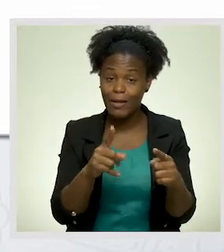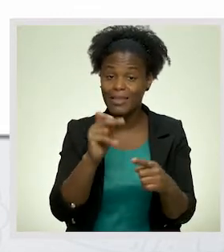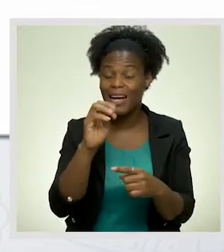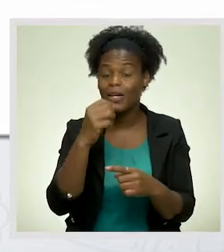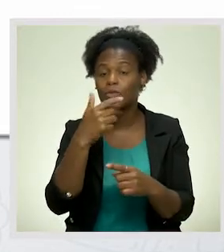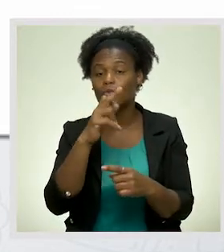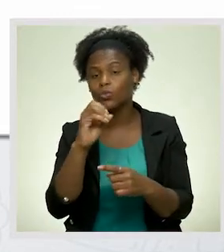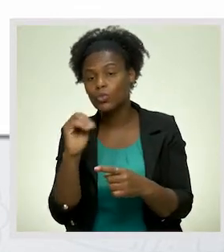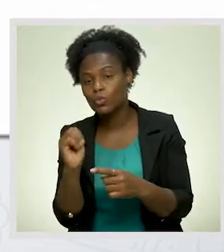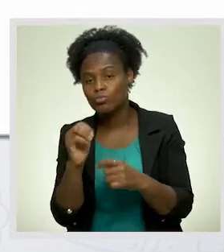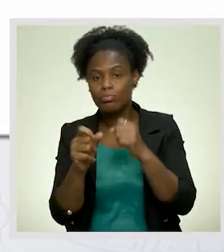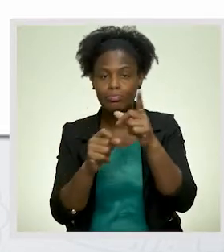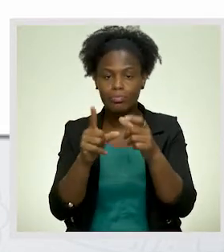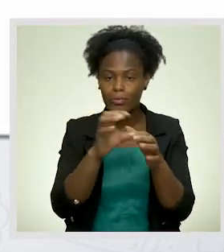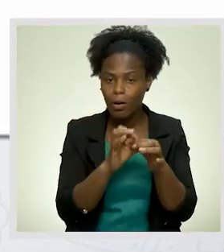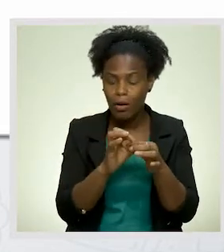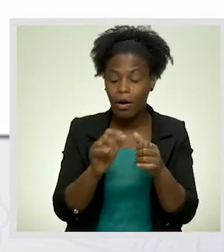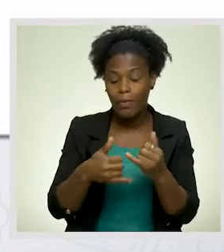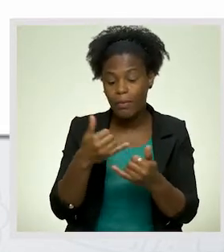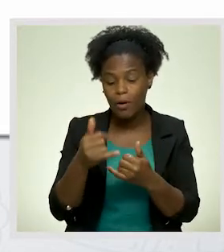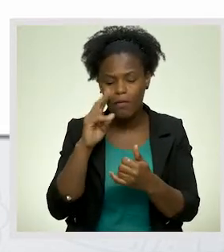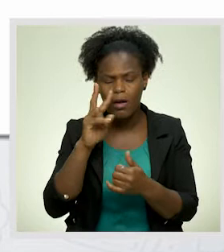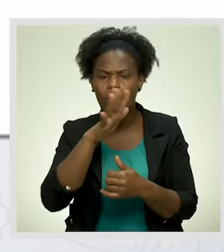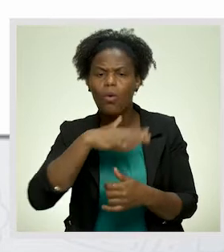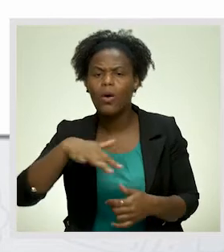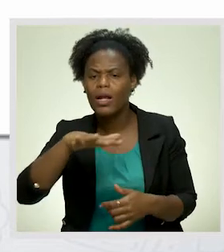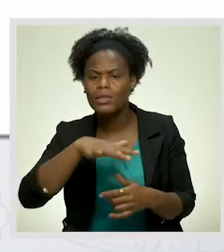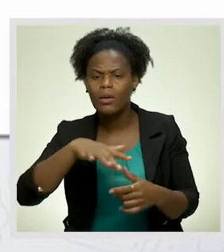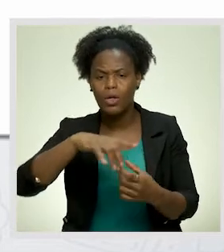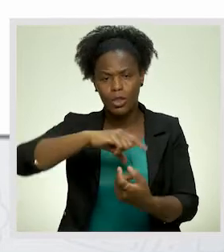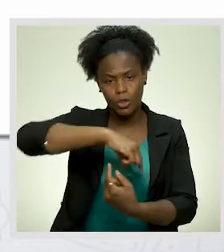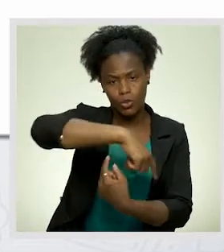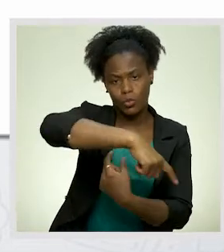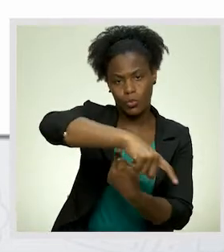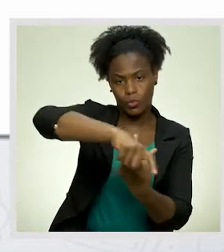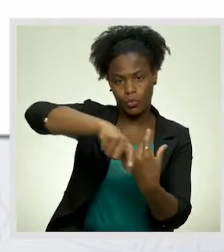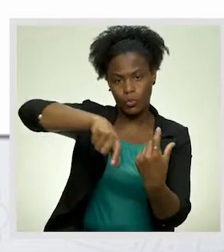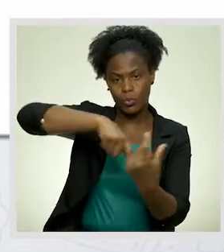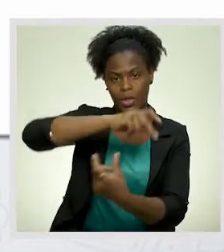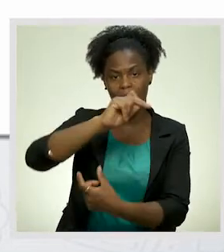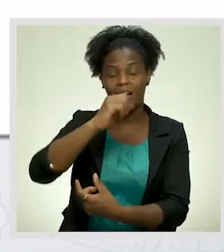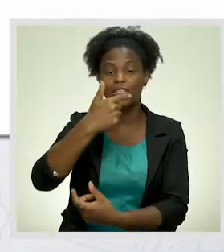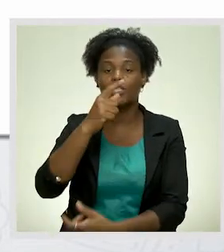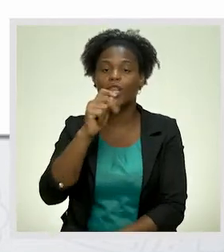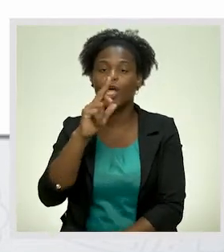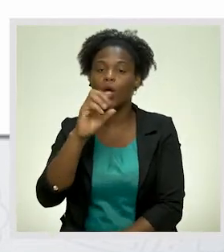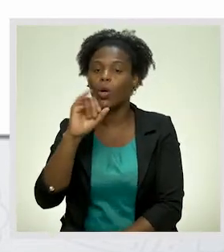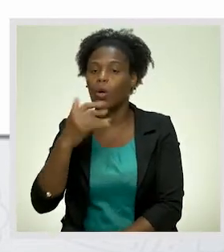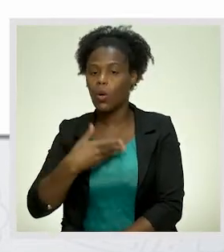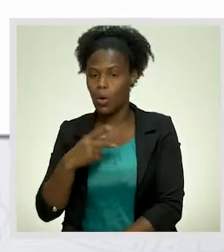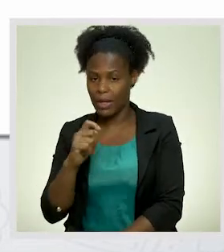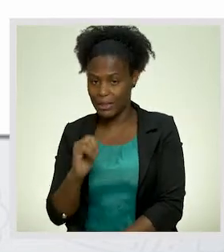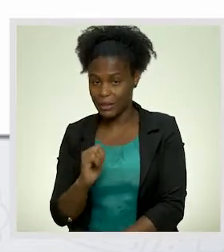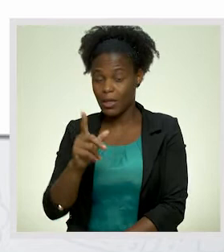Depois, vamos fazer a localização da cintura de asteroides e a cintura